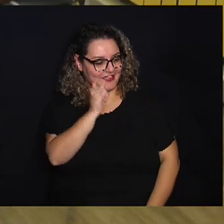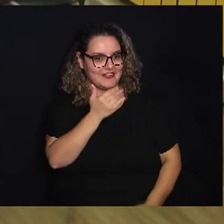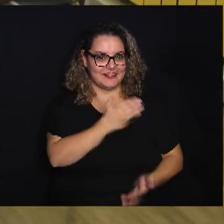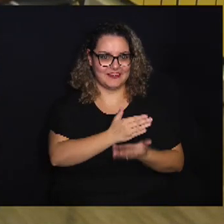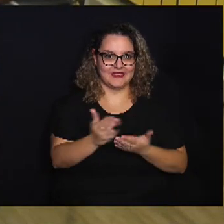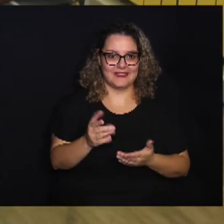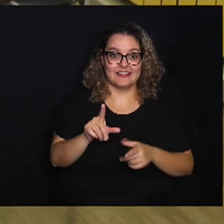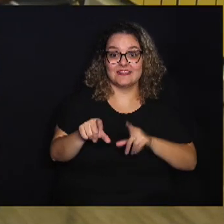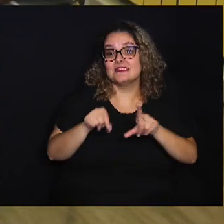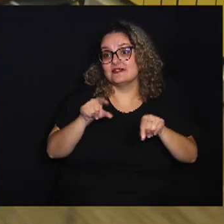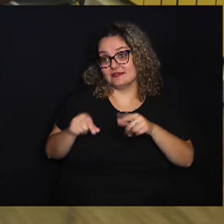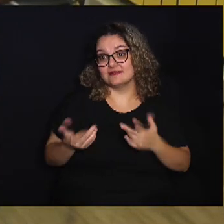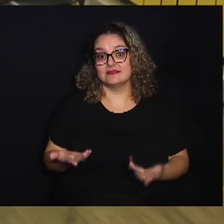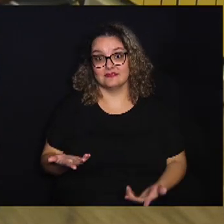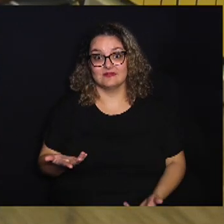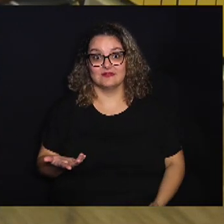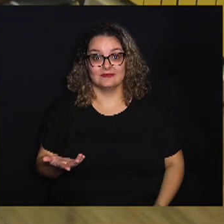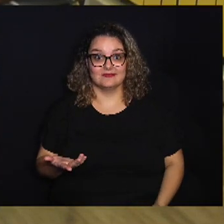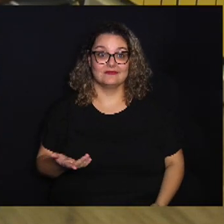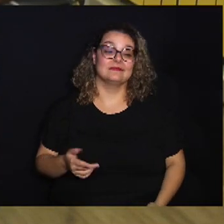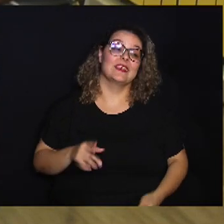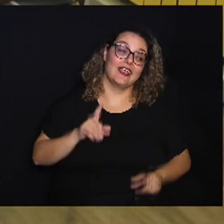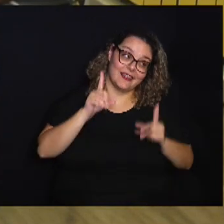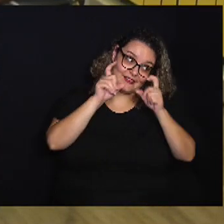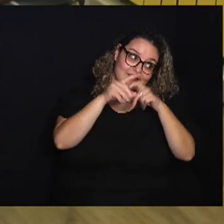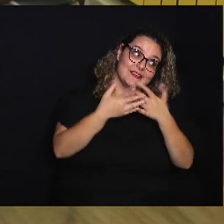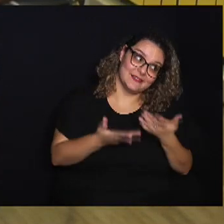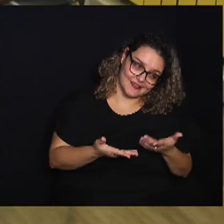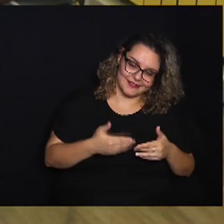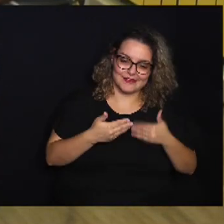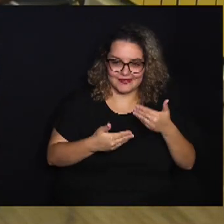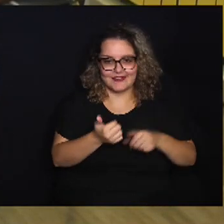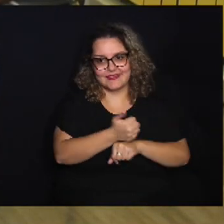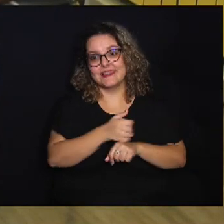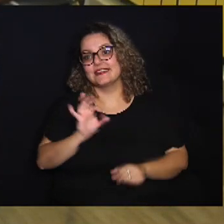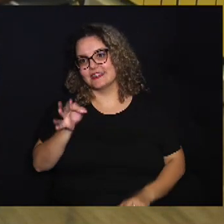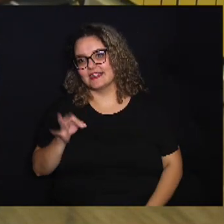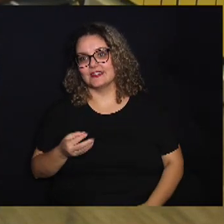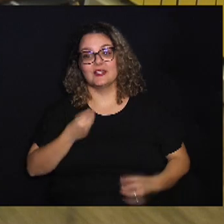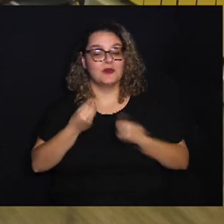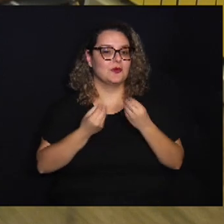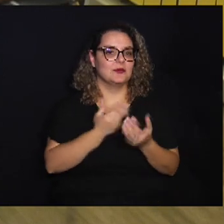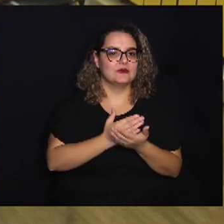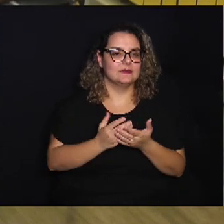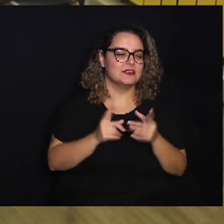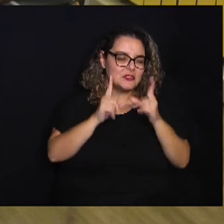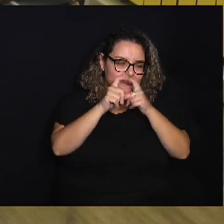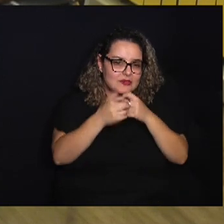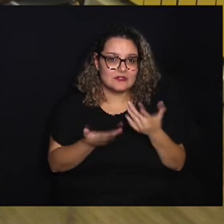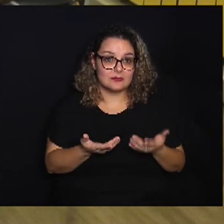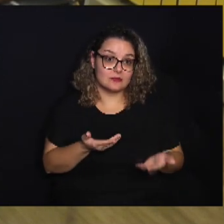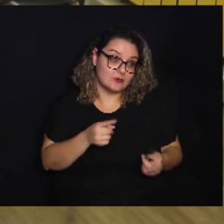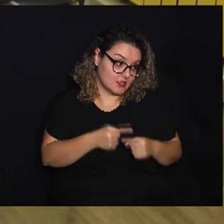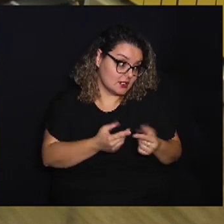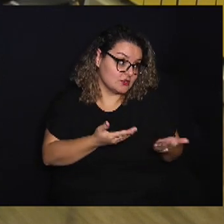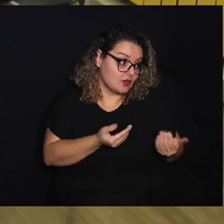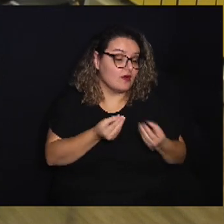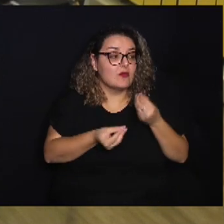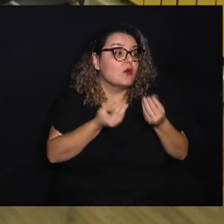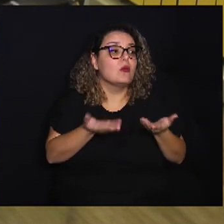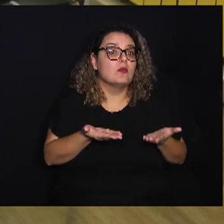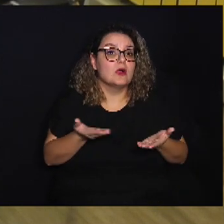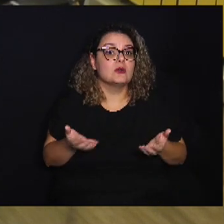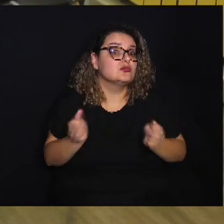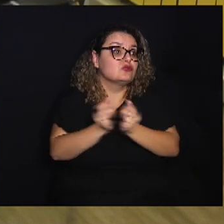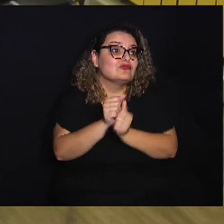São escolhas, são ossos do ofício, né, Bruna? Exato, exato. E como que foi? No começo foi difícil pra você? Porque você era nova também, né? Como que foi conciliar